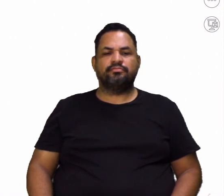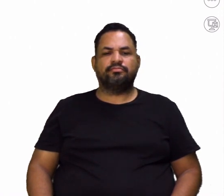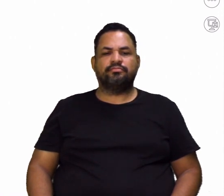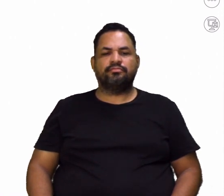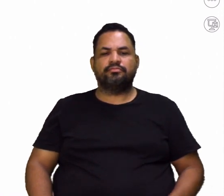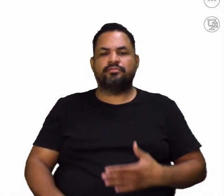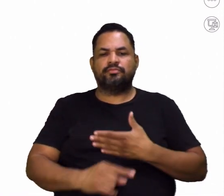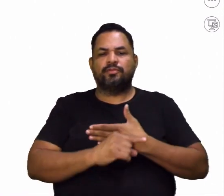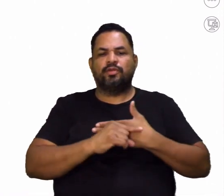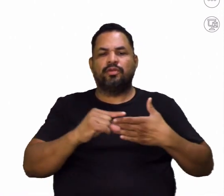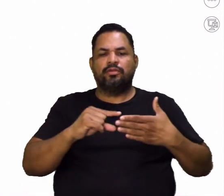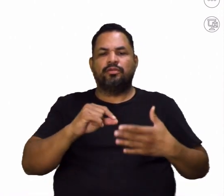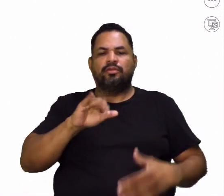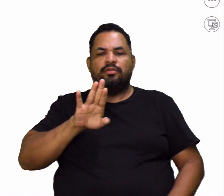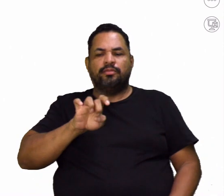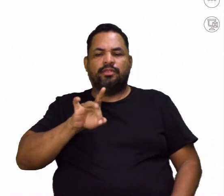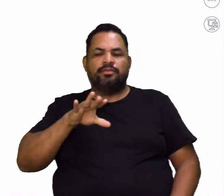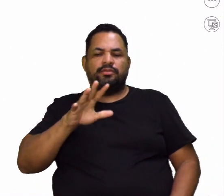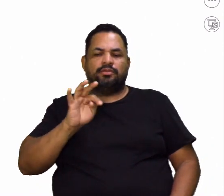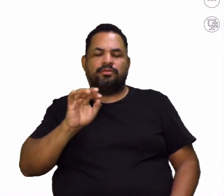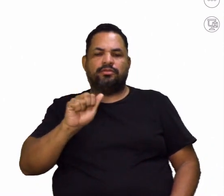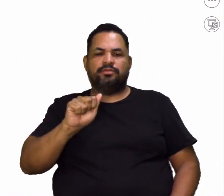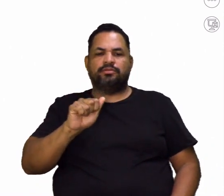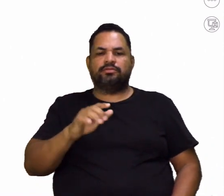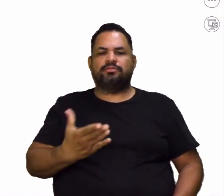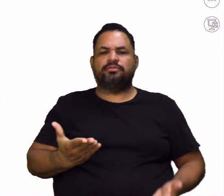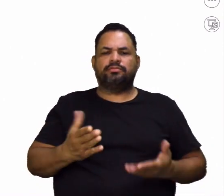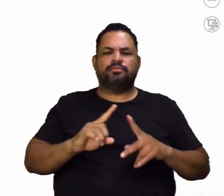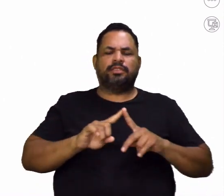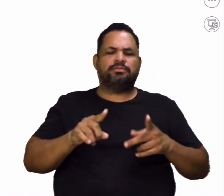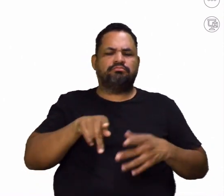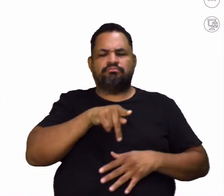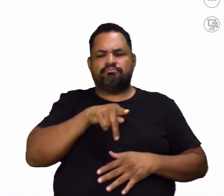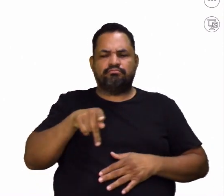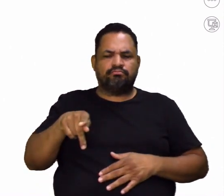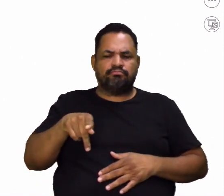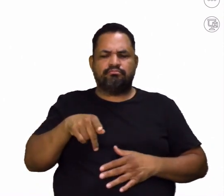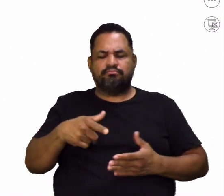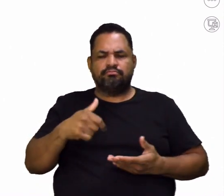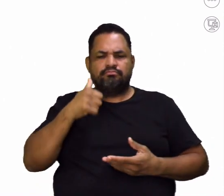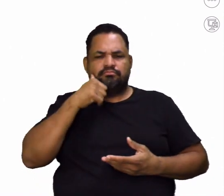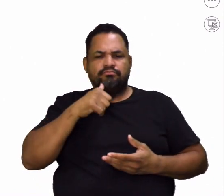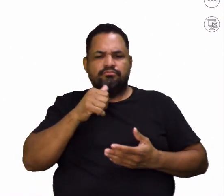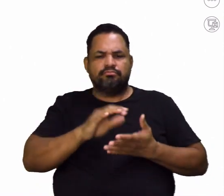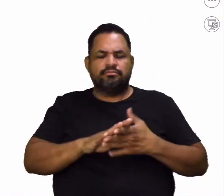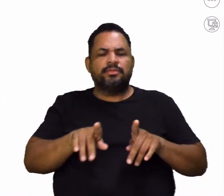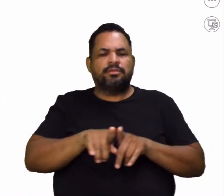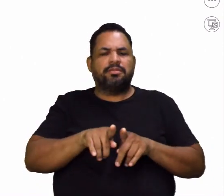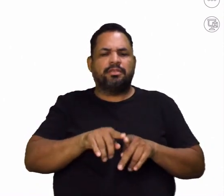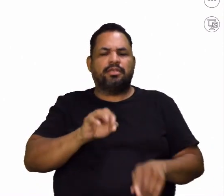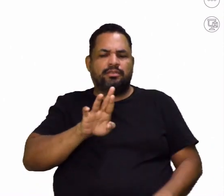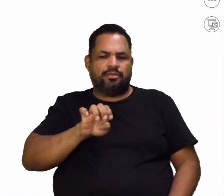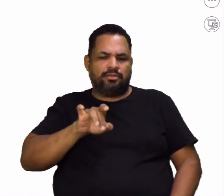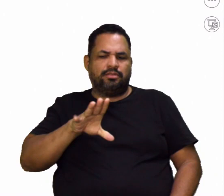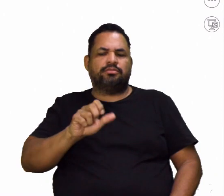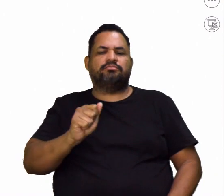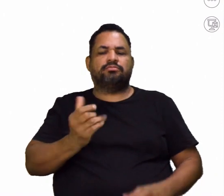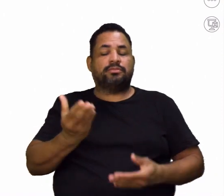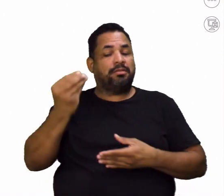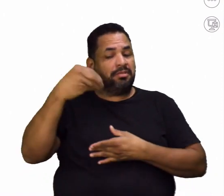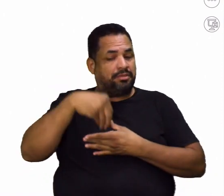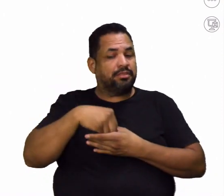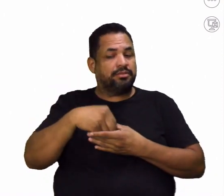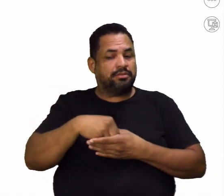impressionista é o único Amado tá aí você vai professora Mas ele também não é do Realismo faz parte